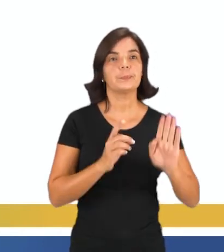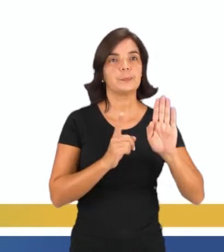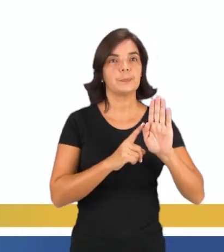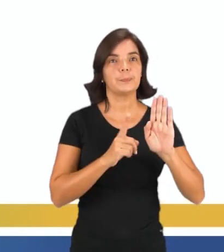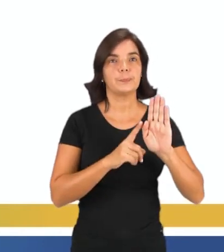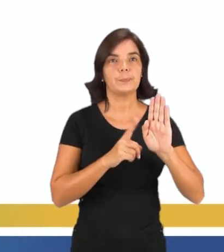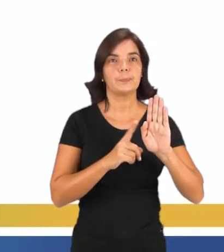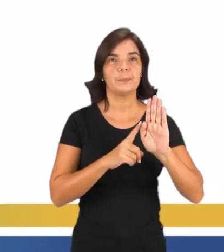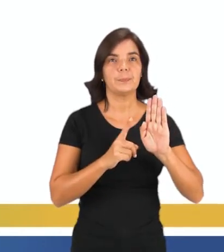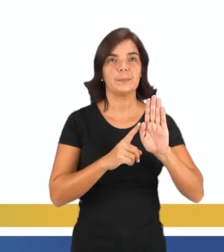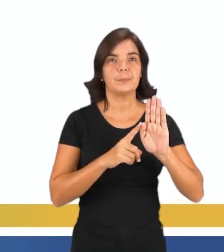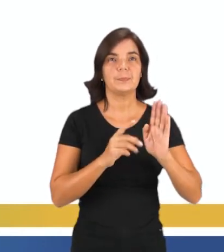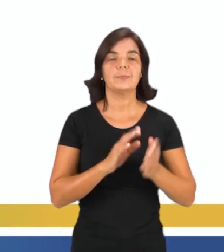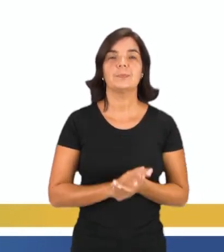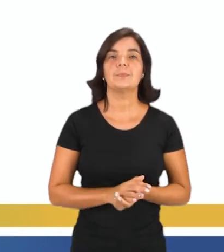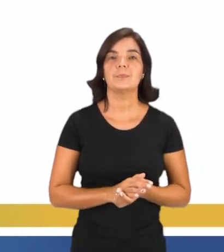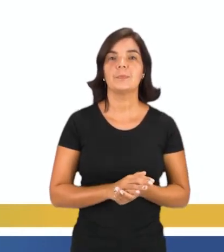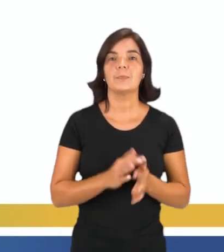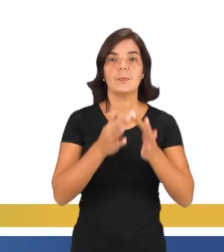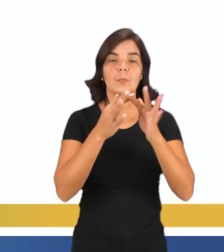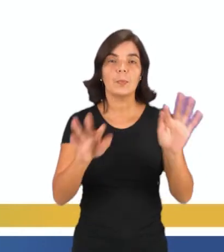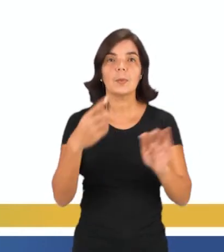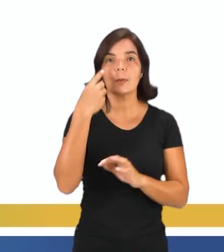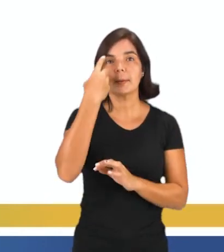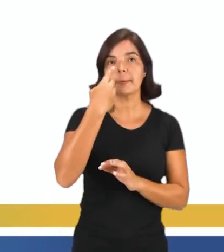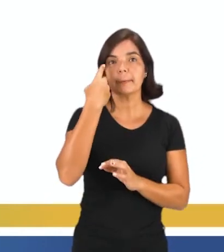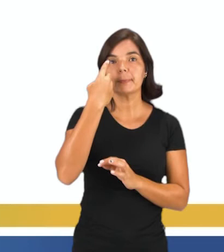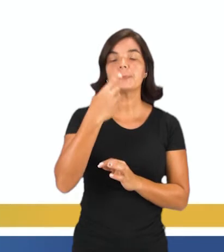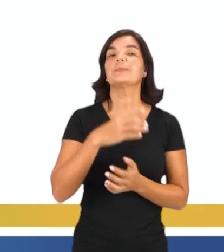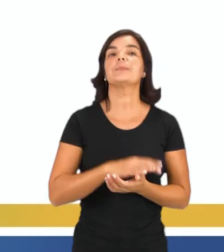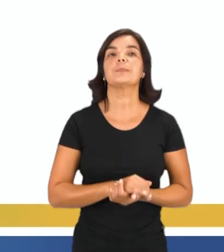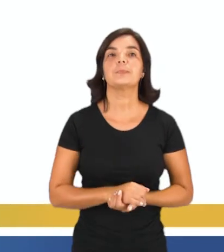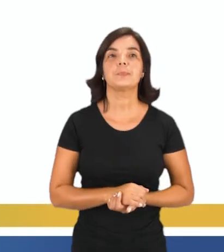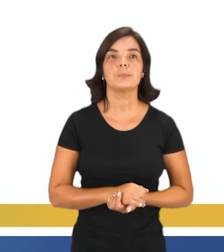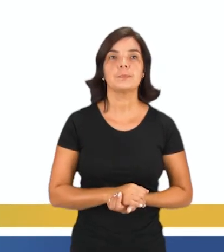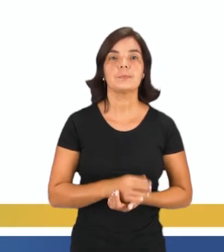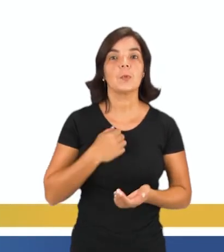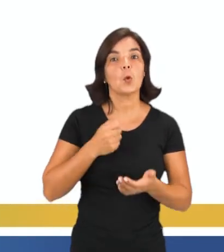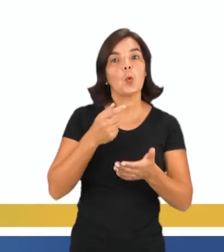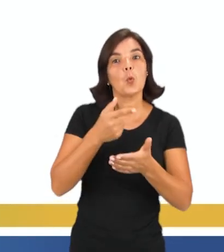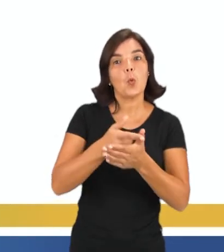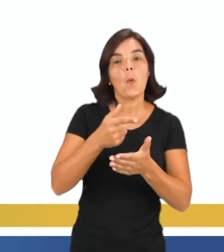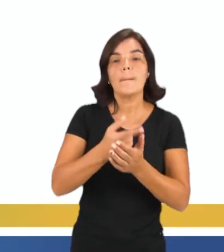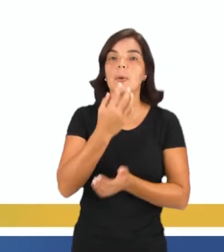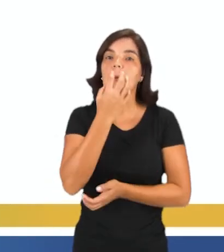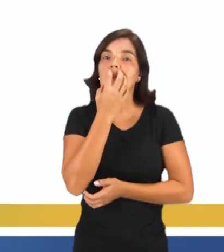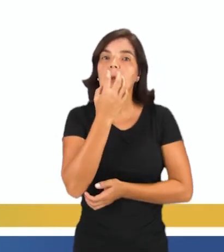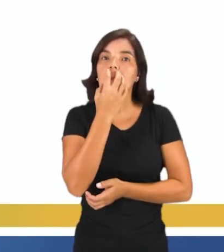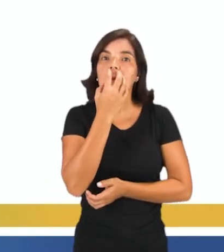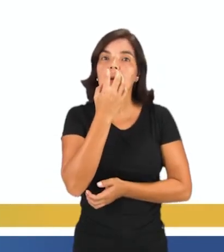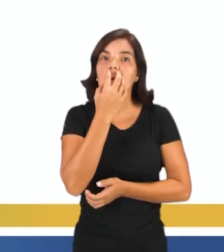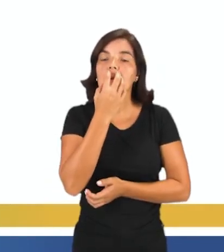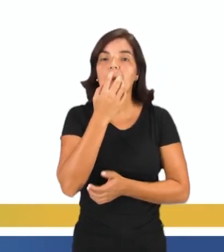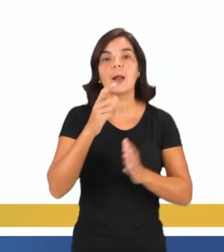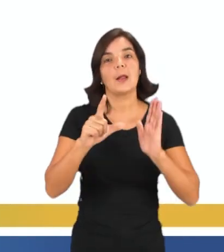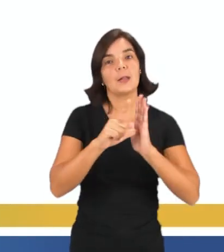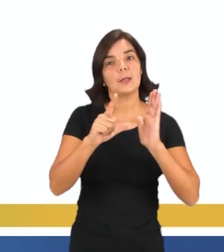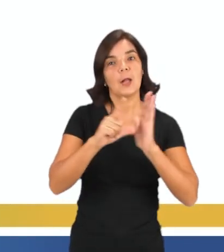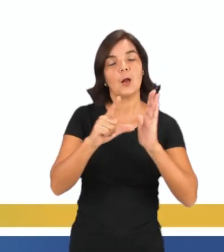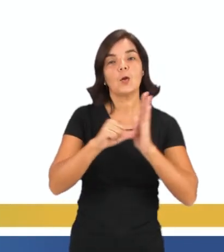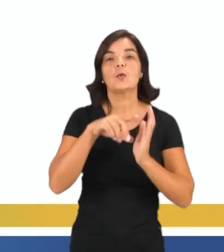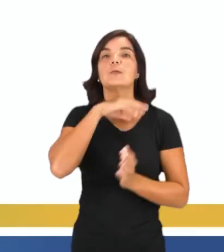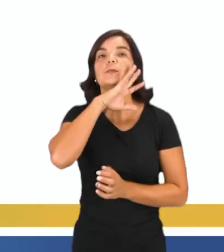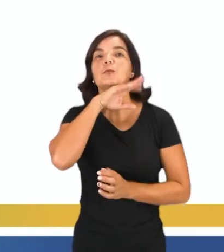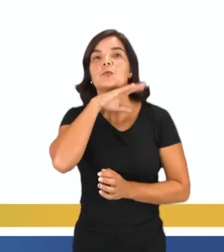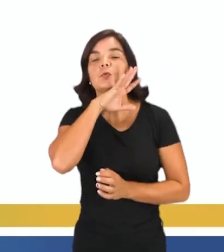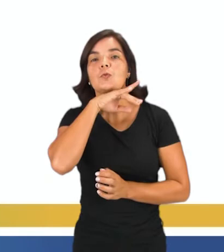B. Comprei este perrito em la tienda de mascotas. Comprei esse cachorrinho na loja de